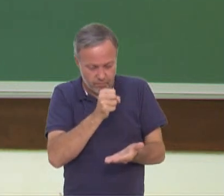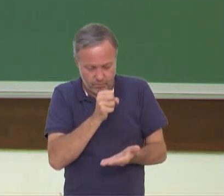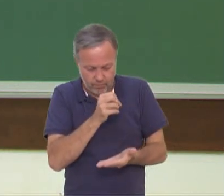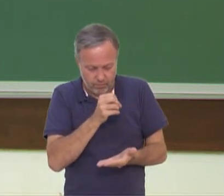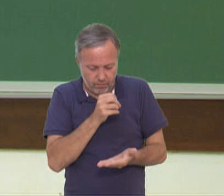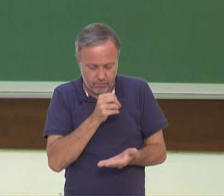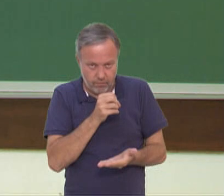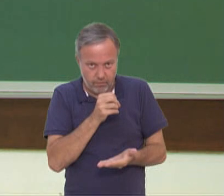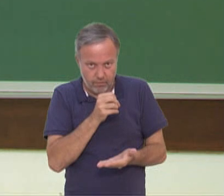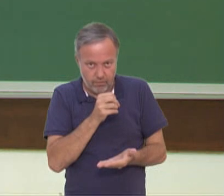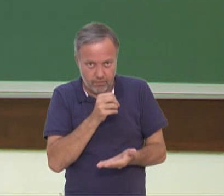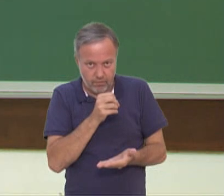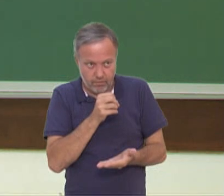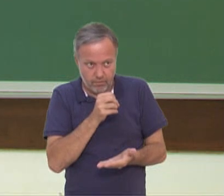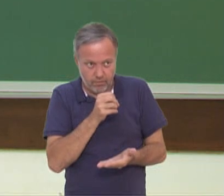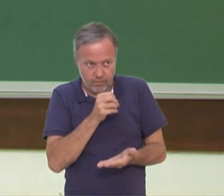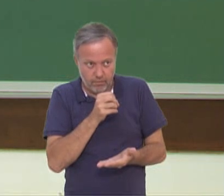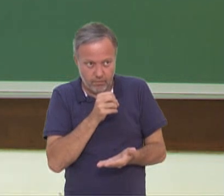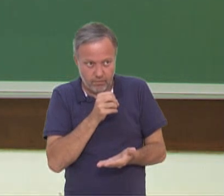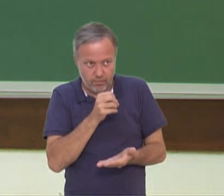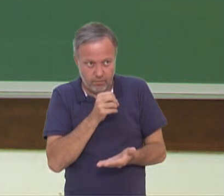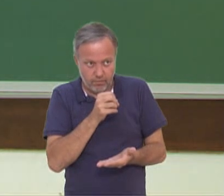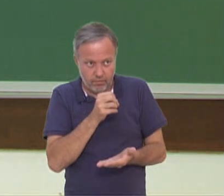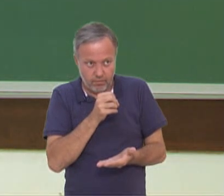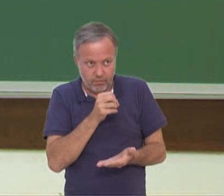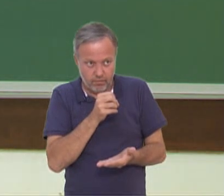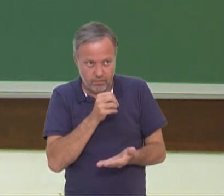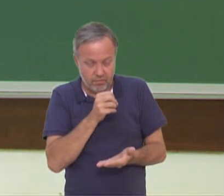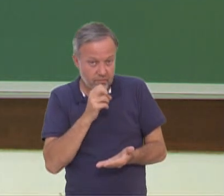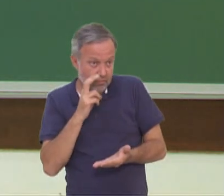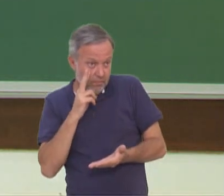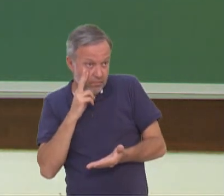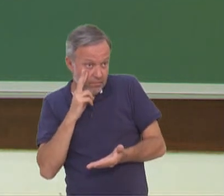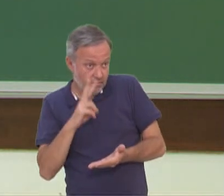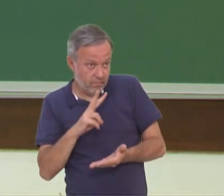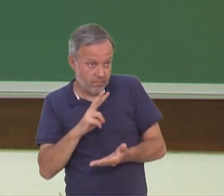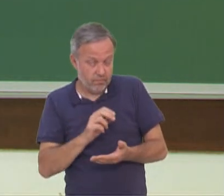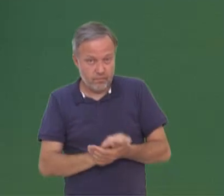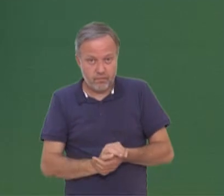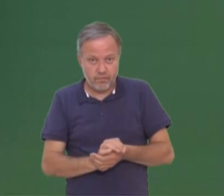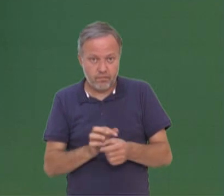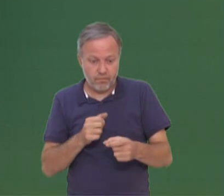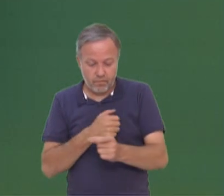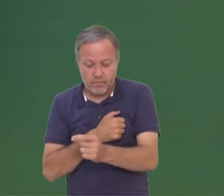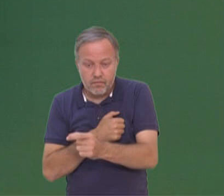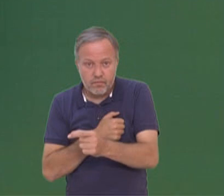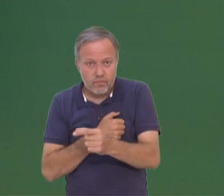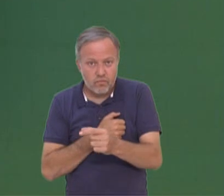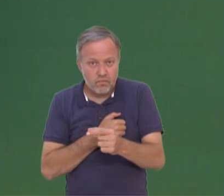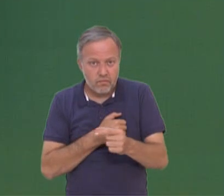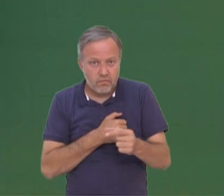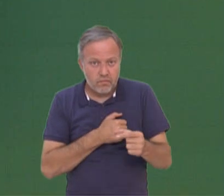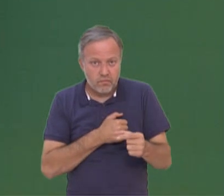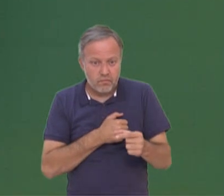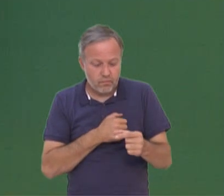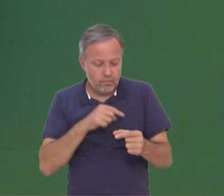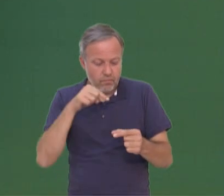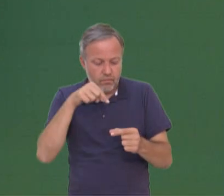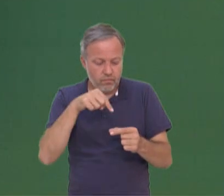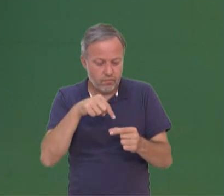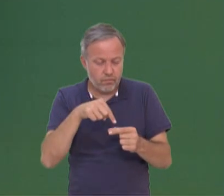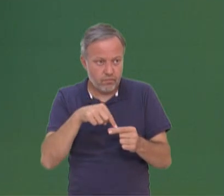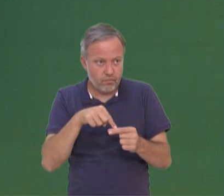trouxe na aula 10 aqui na nossa aula. Chega aqui pertinho, olá, a lâmina, aqui embaixo